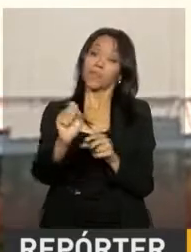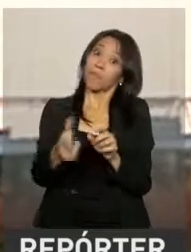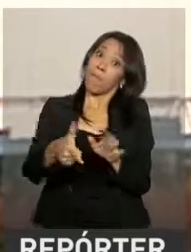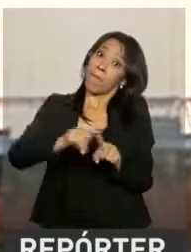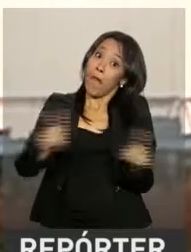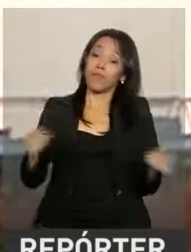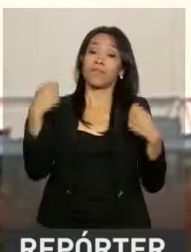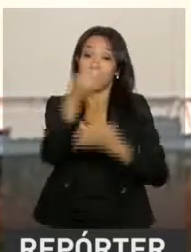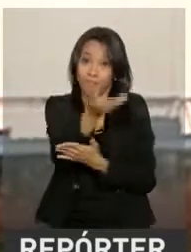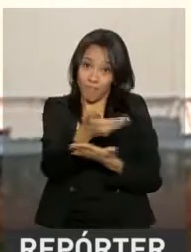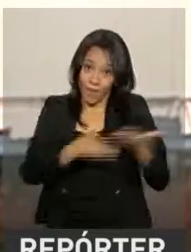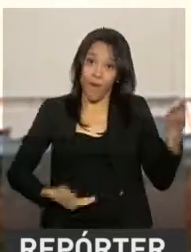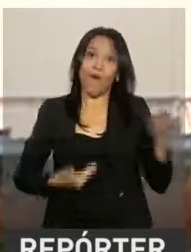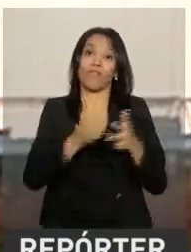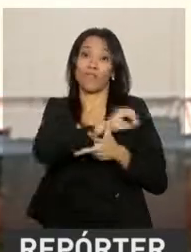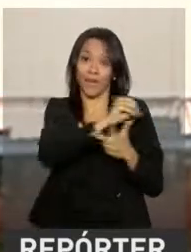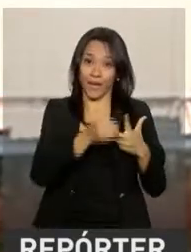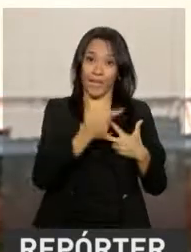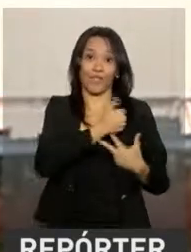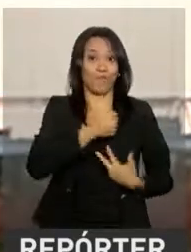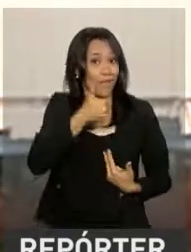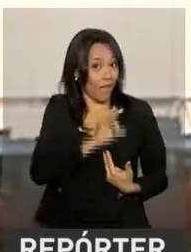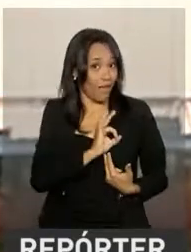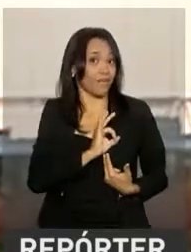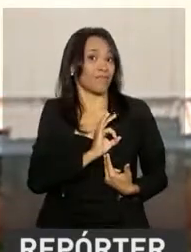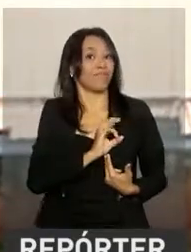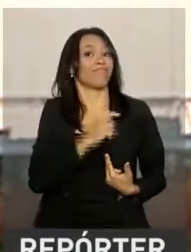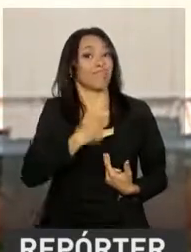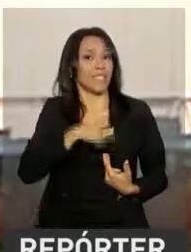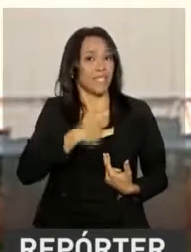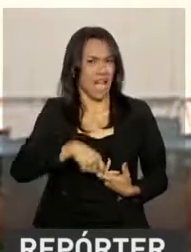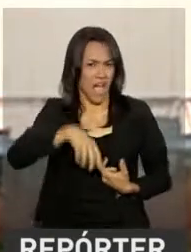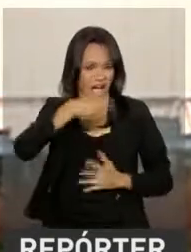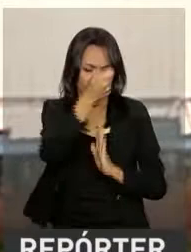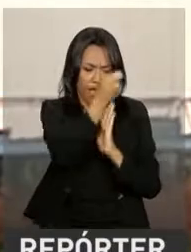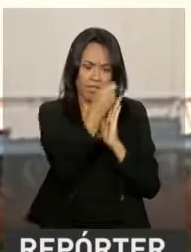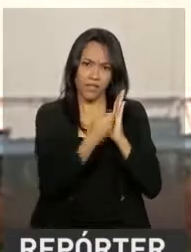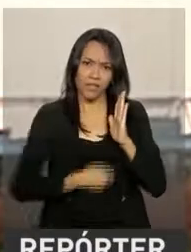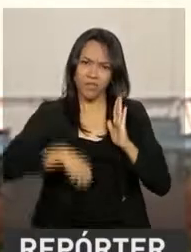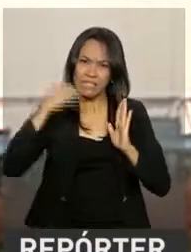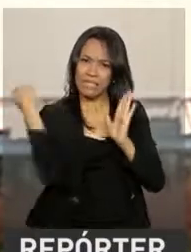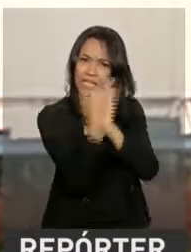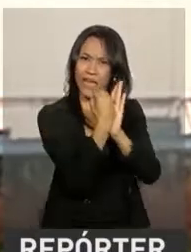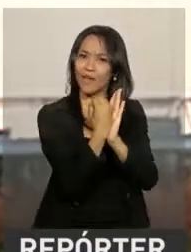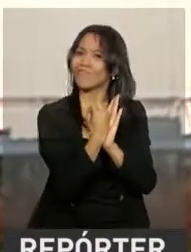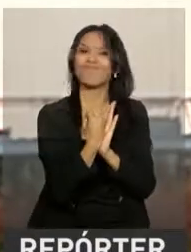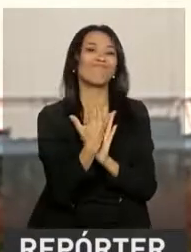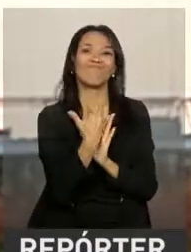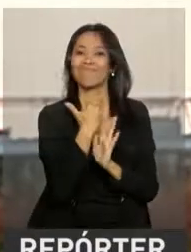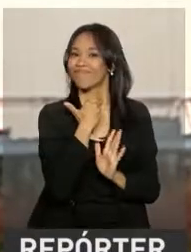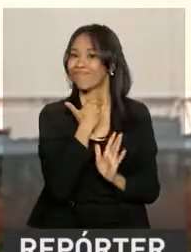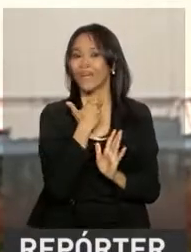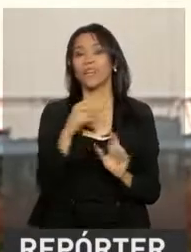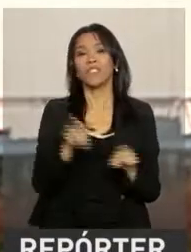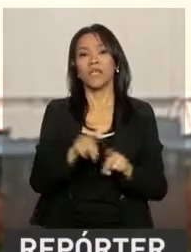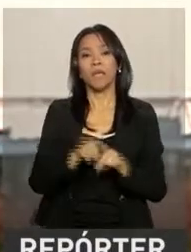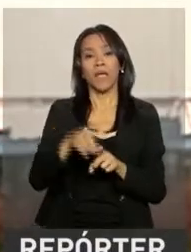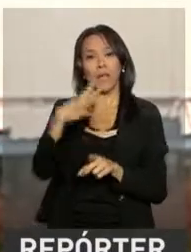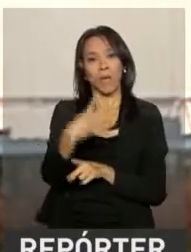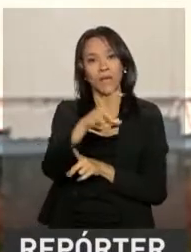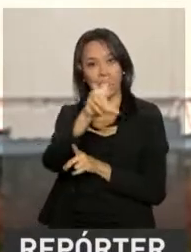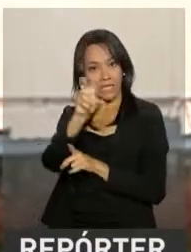enem a partir de 2010 não tenham zerado a redação e também tenham feito uma média mínima de